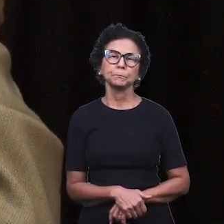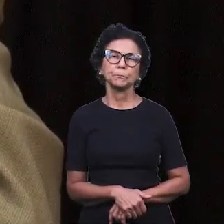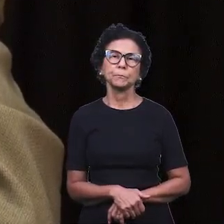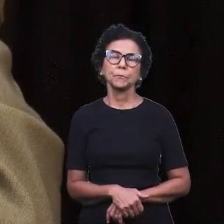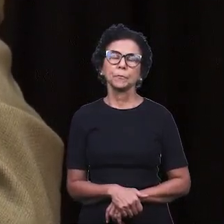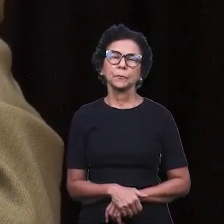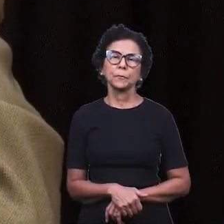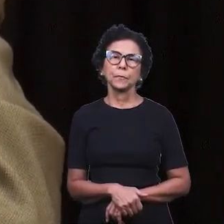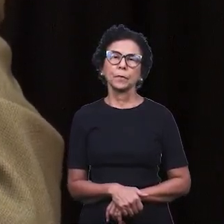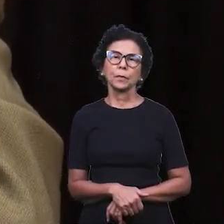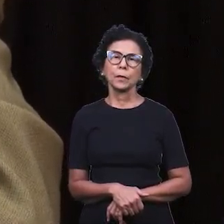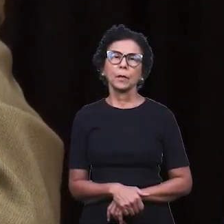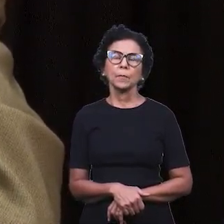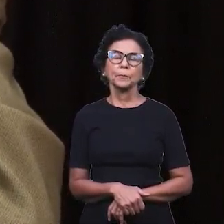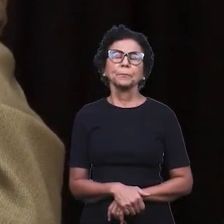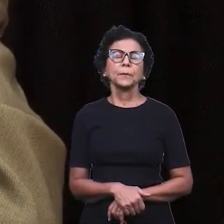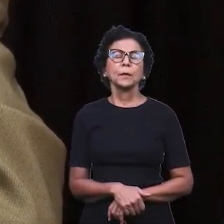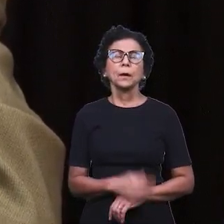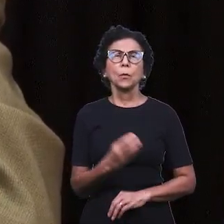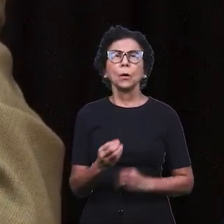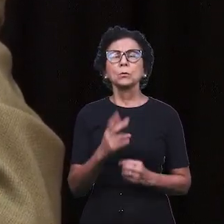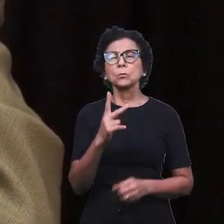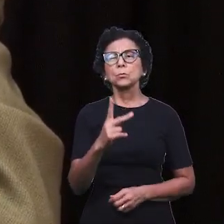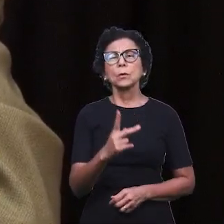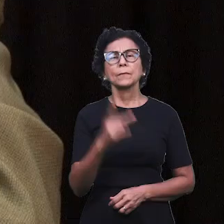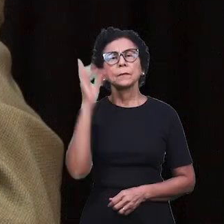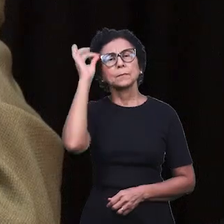vida? Eu digo que todo este